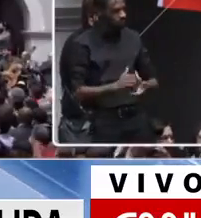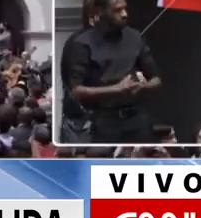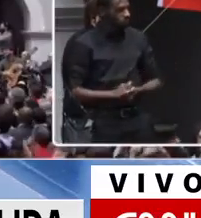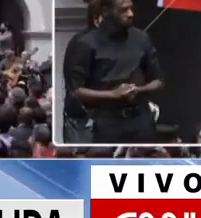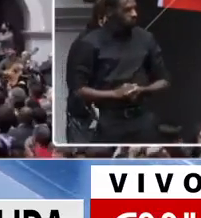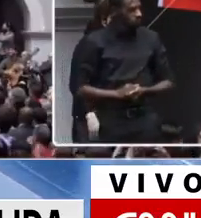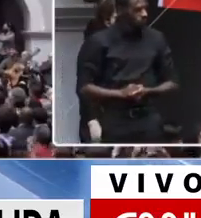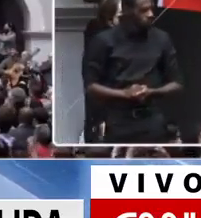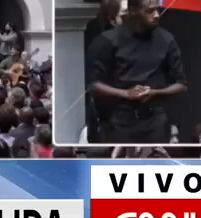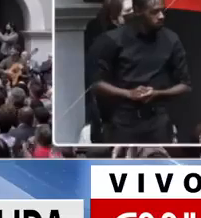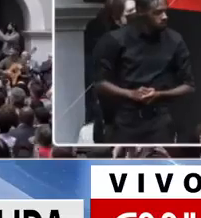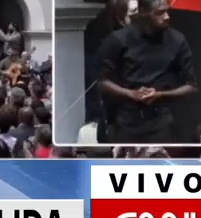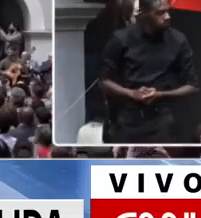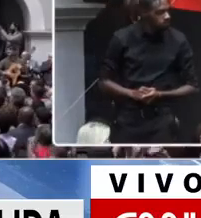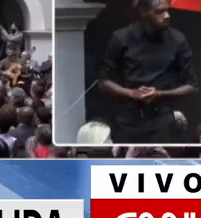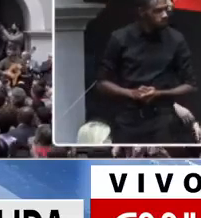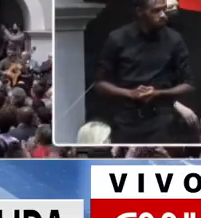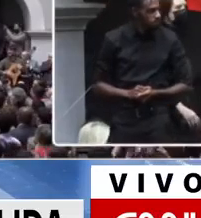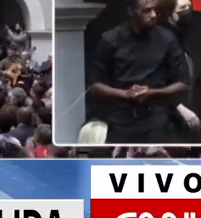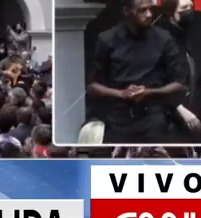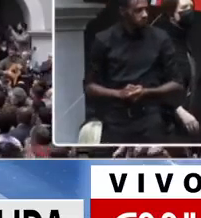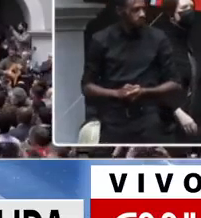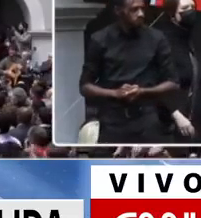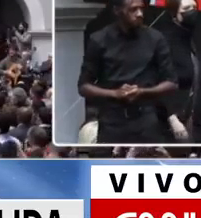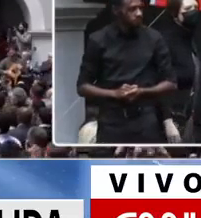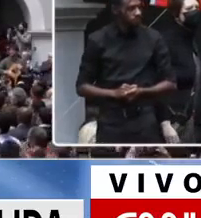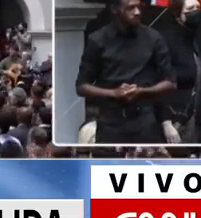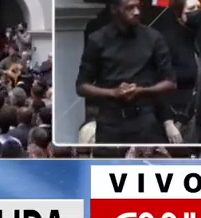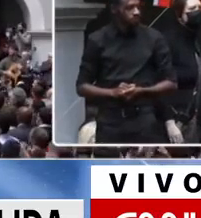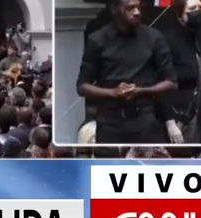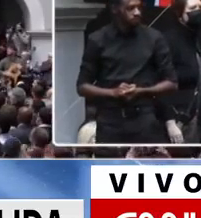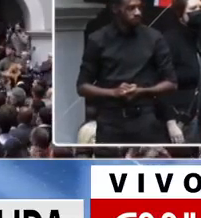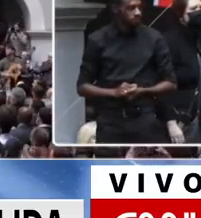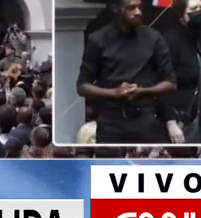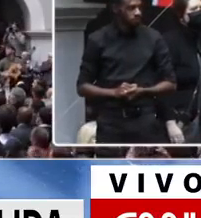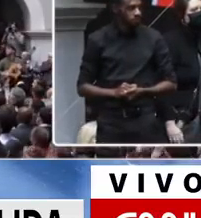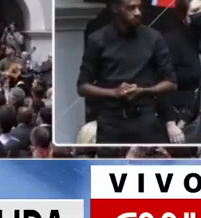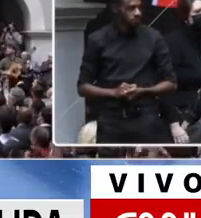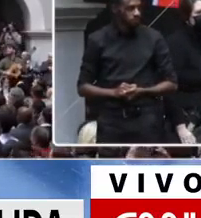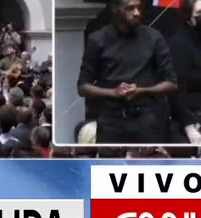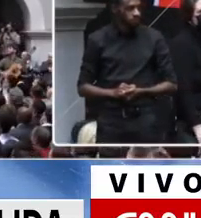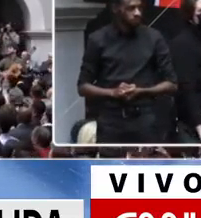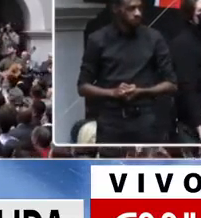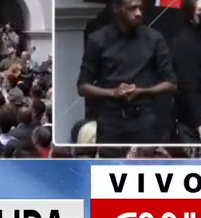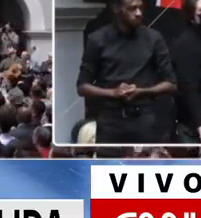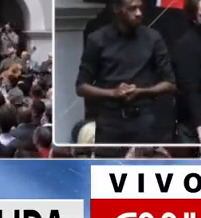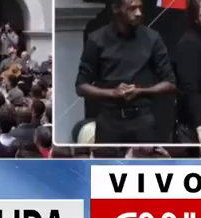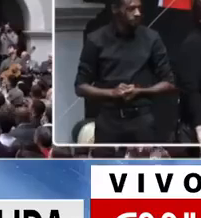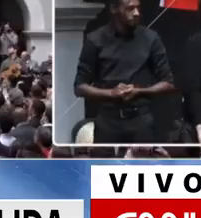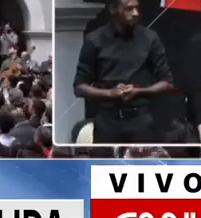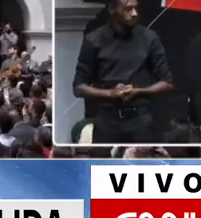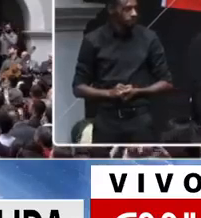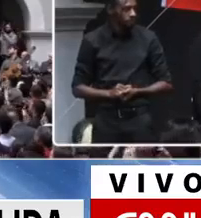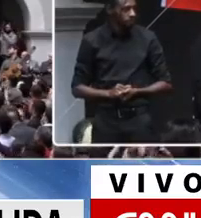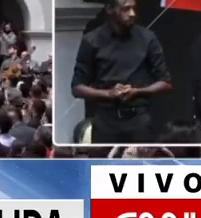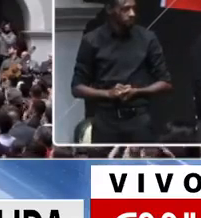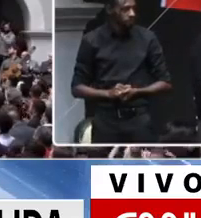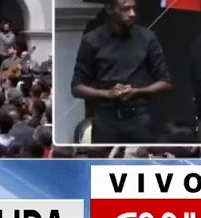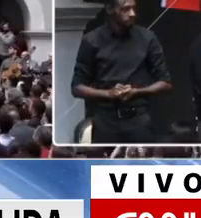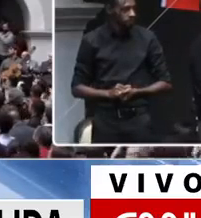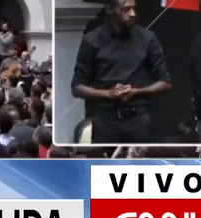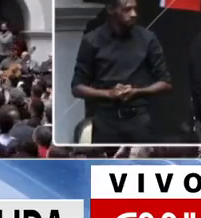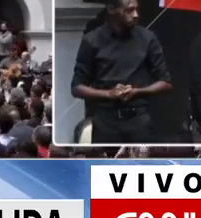significado. A apresentação das profissionais, das professoras que vão fazer essa leitura, de três mulheres e também de um